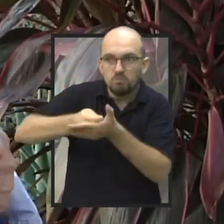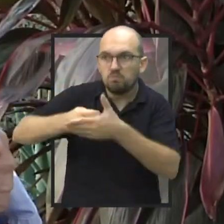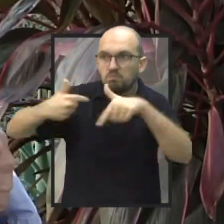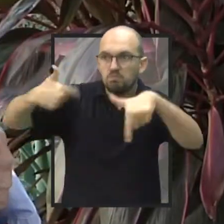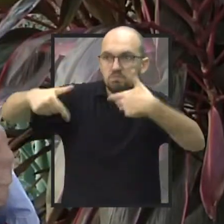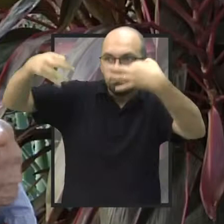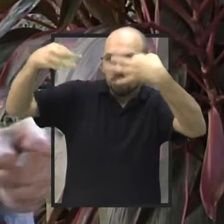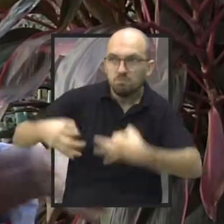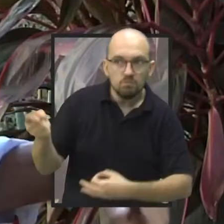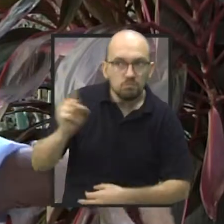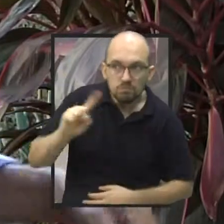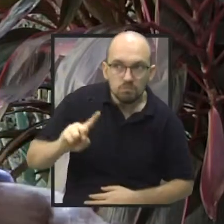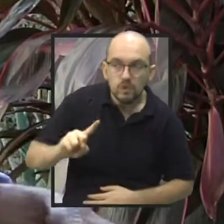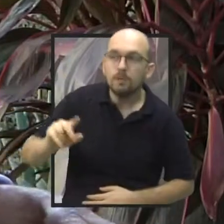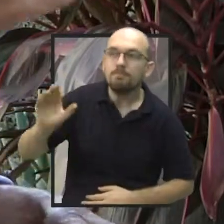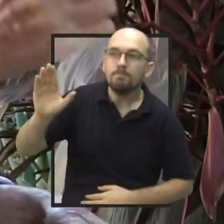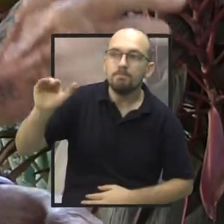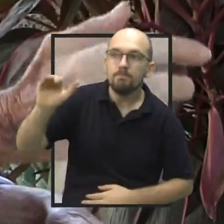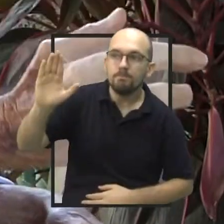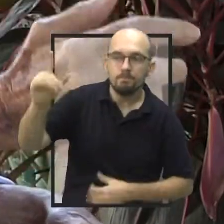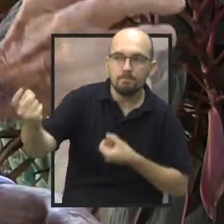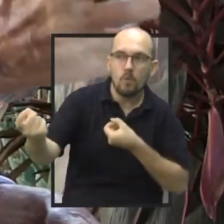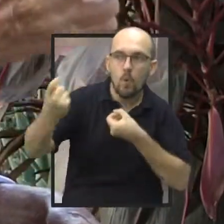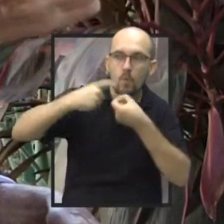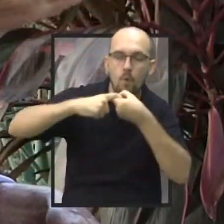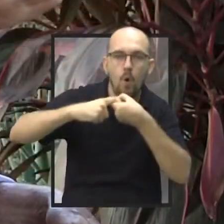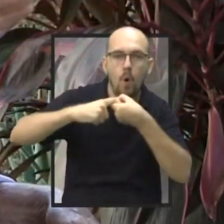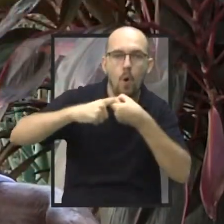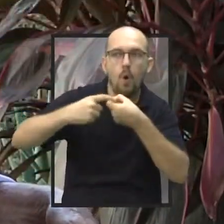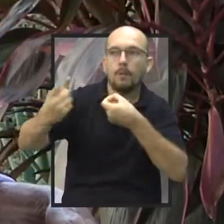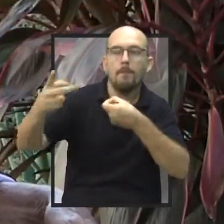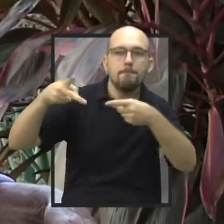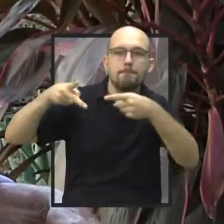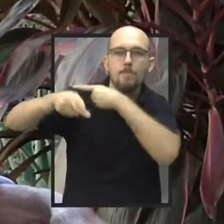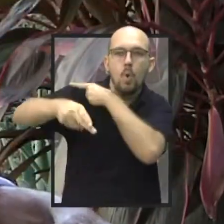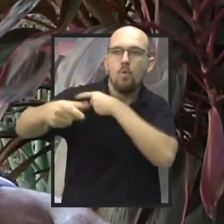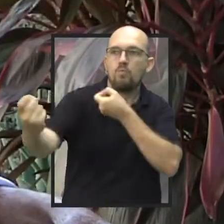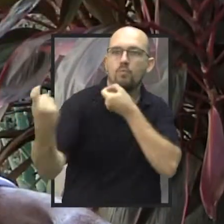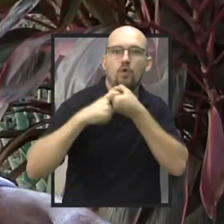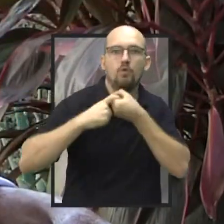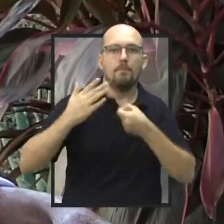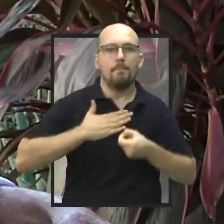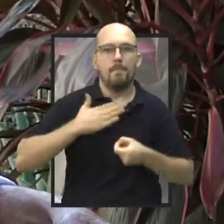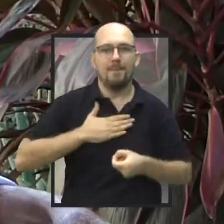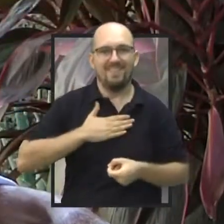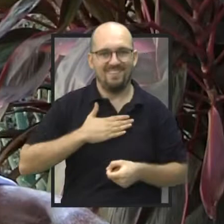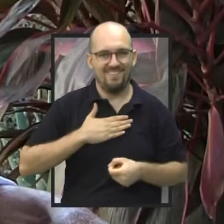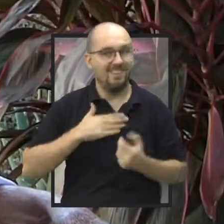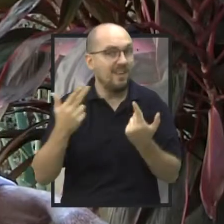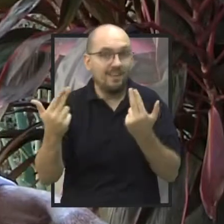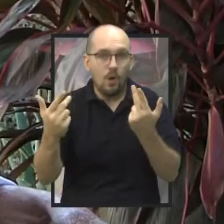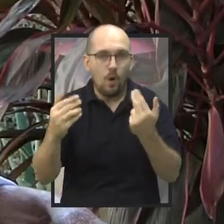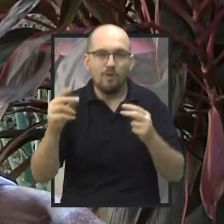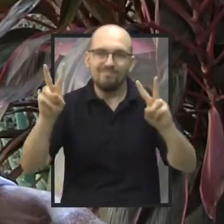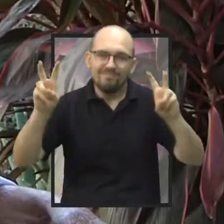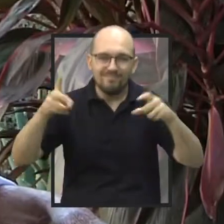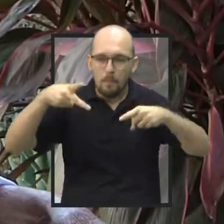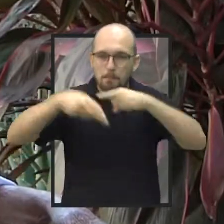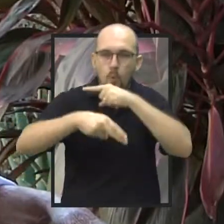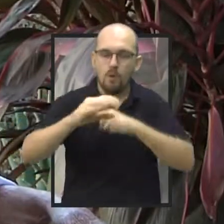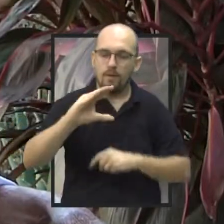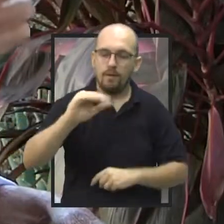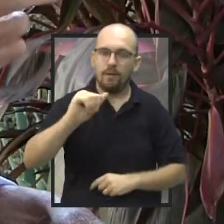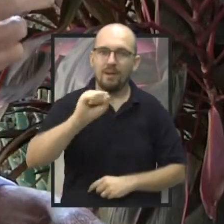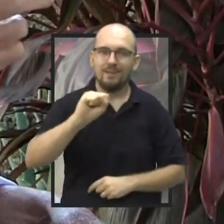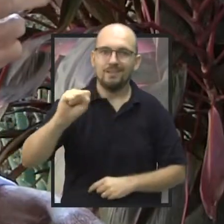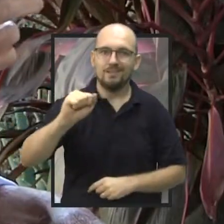deveria cumprir, você poder caçar. Então essa cassação de direitos